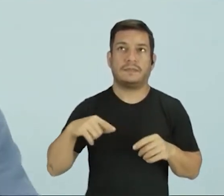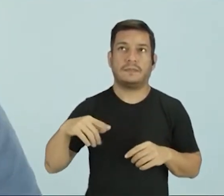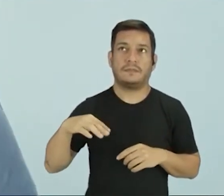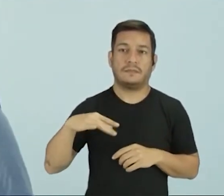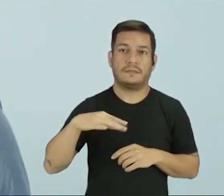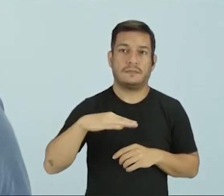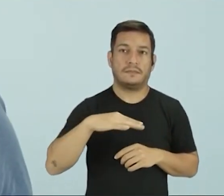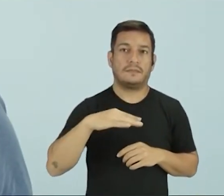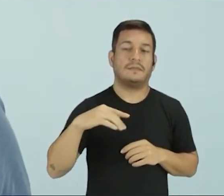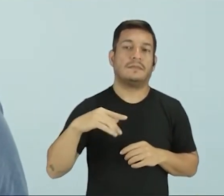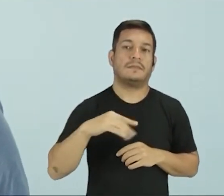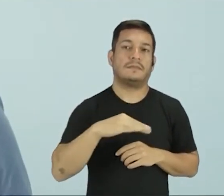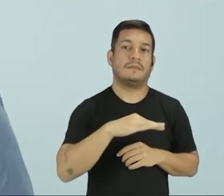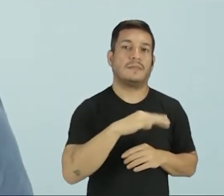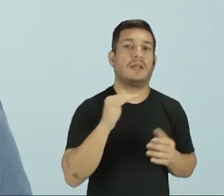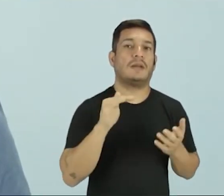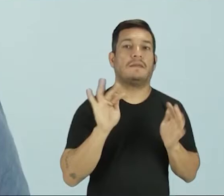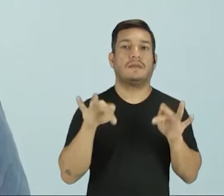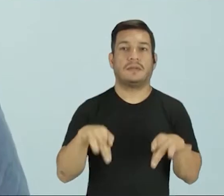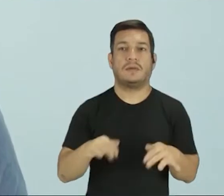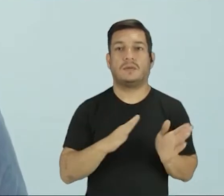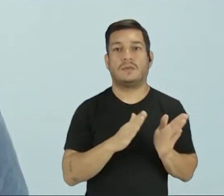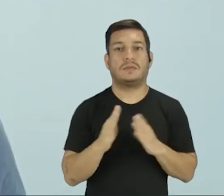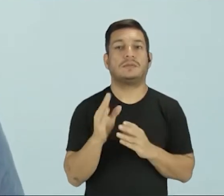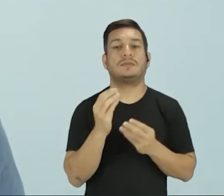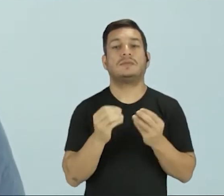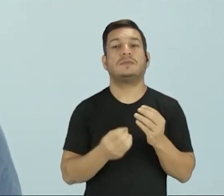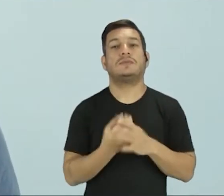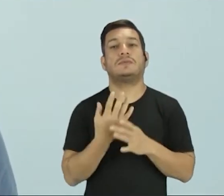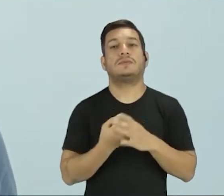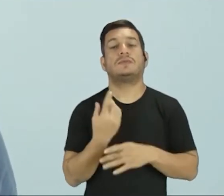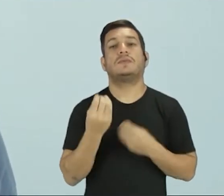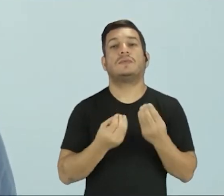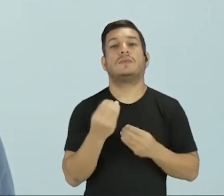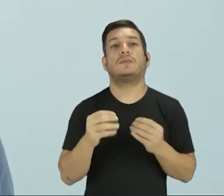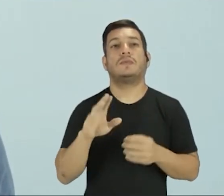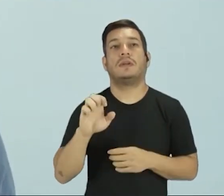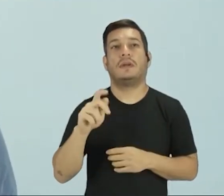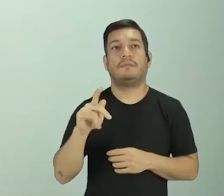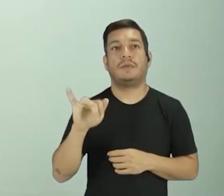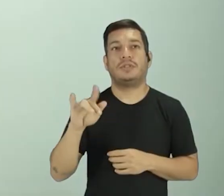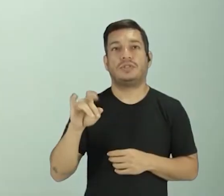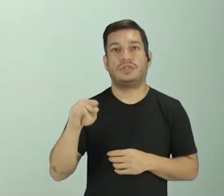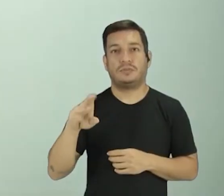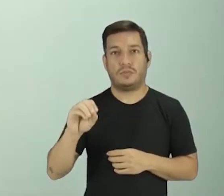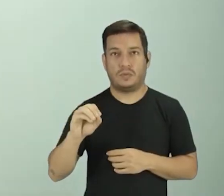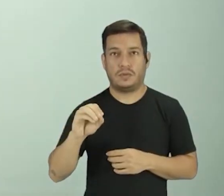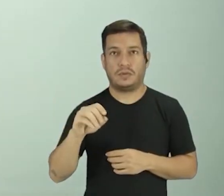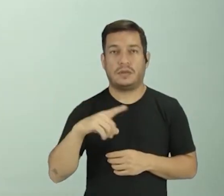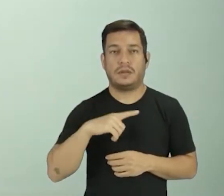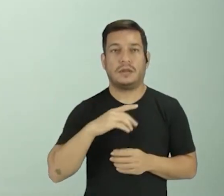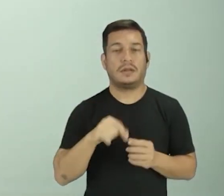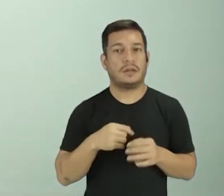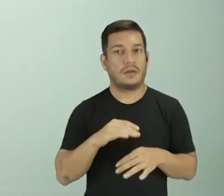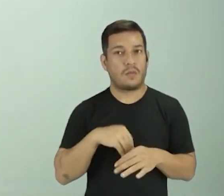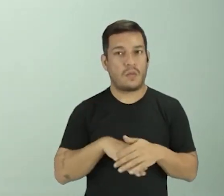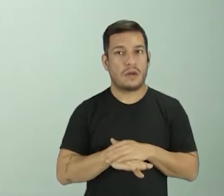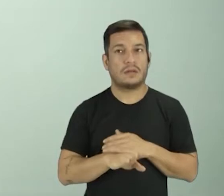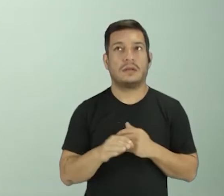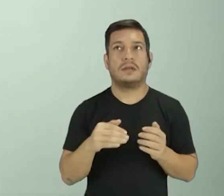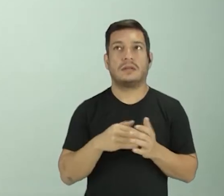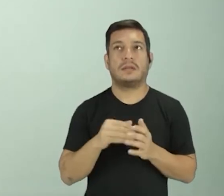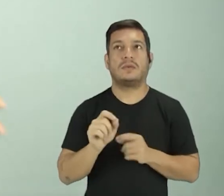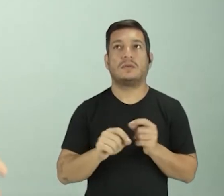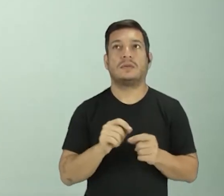nadando, vão terminar o seu processo de formação lá no epidídimo, que eles vão ficar armazenados